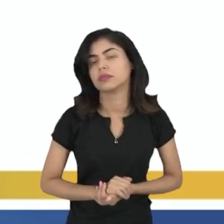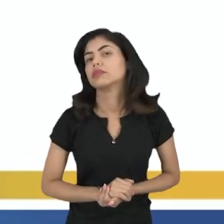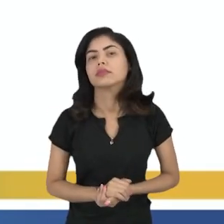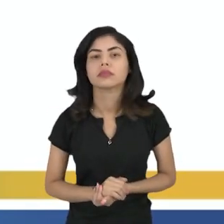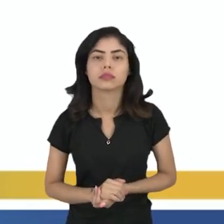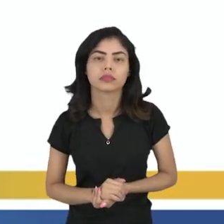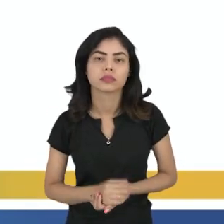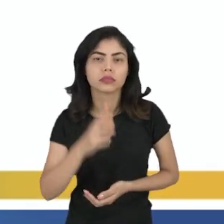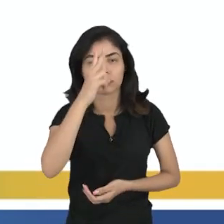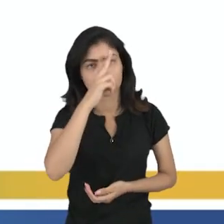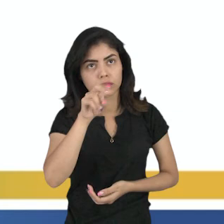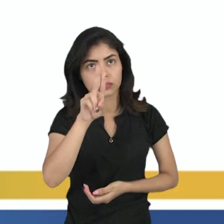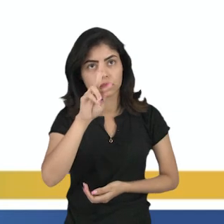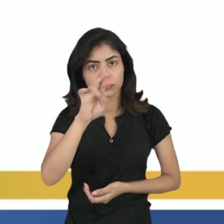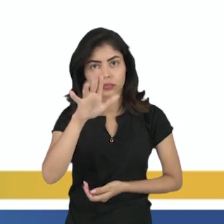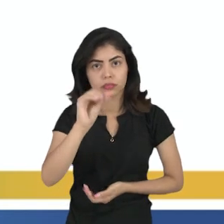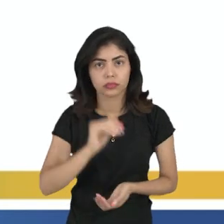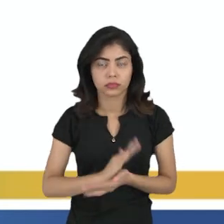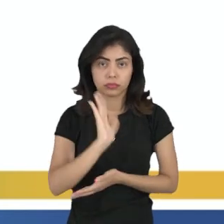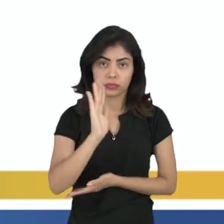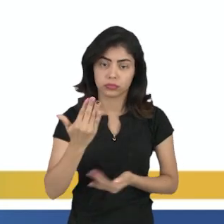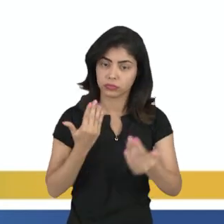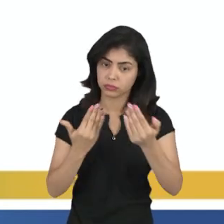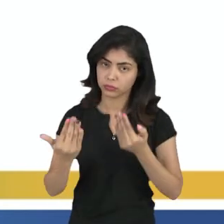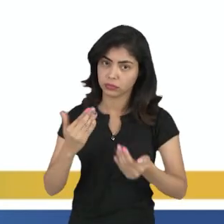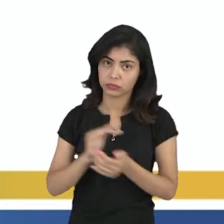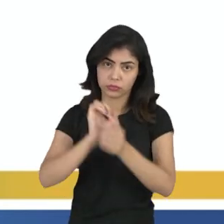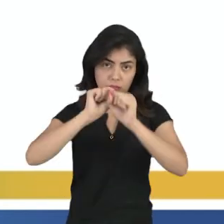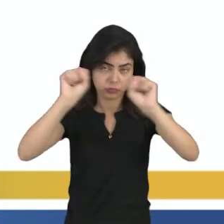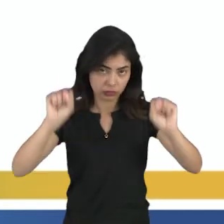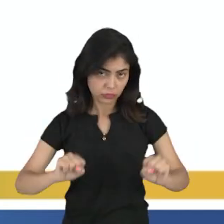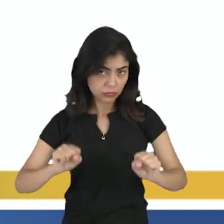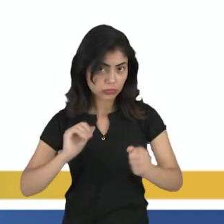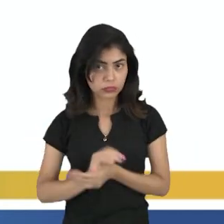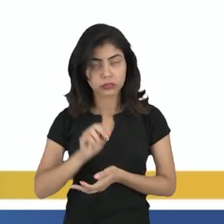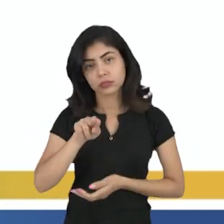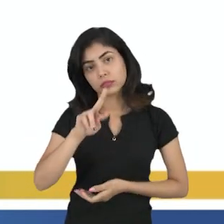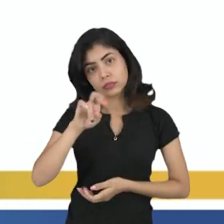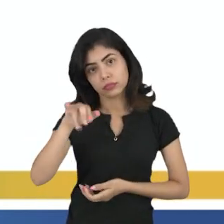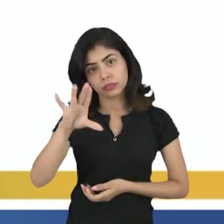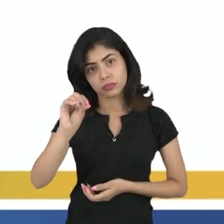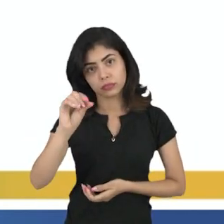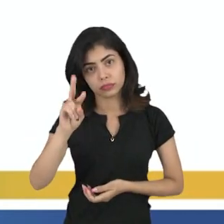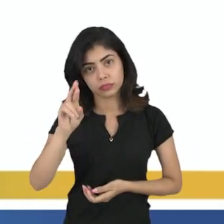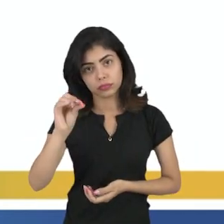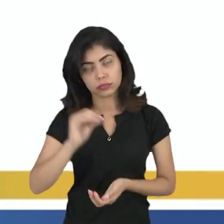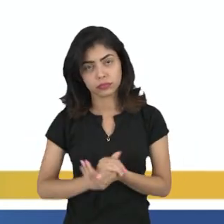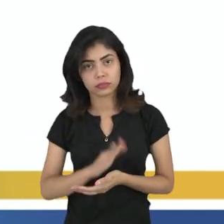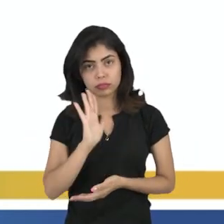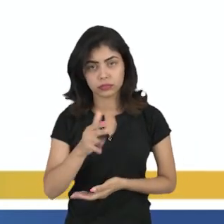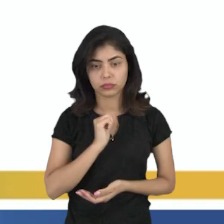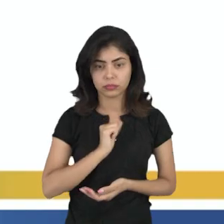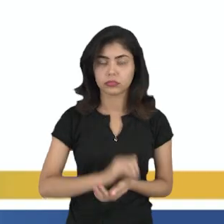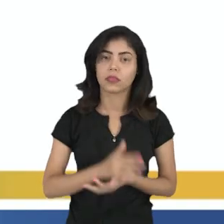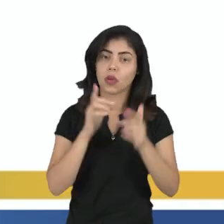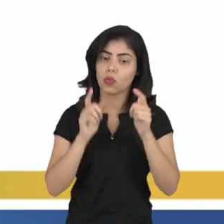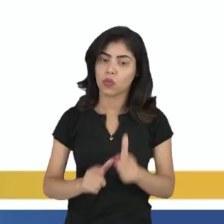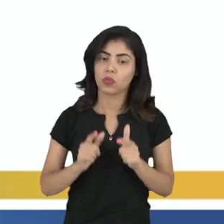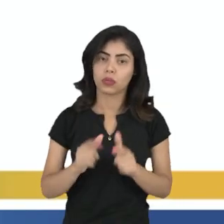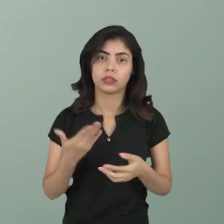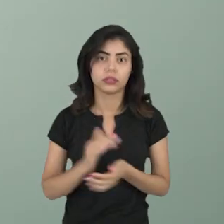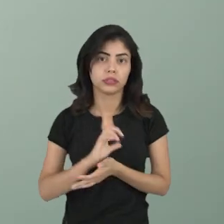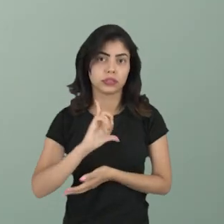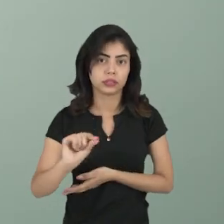uretra. Lembra que a uretra já está relacionada ao sistema urinário. A uretra é o canal de saída